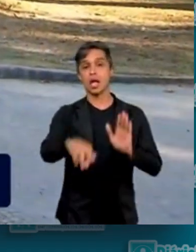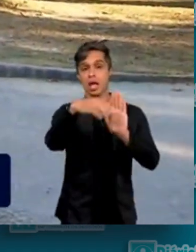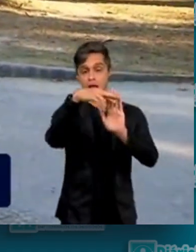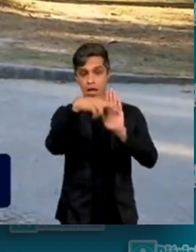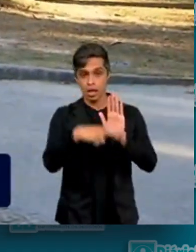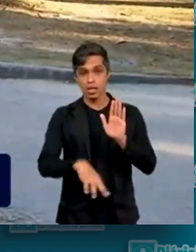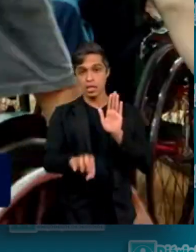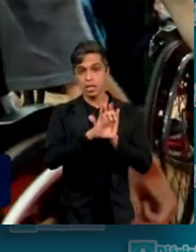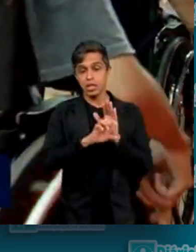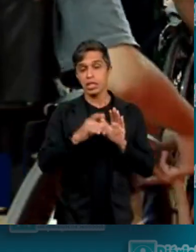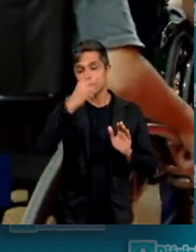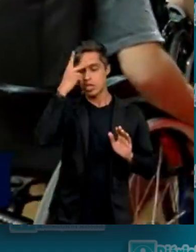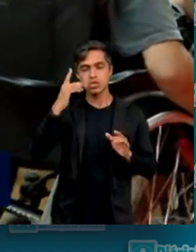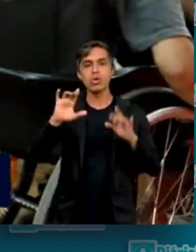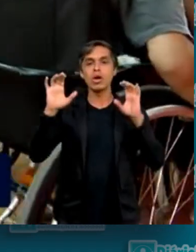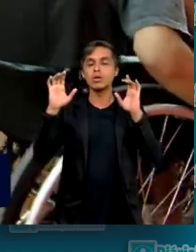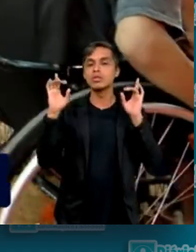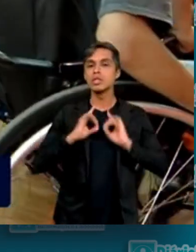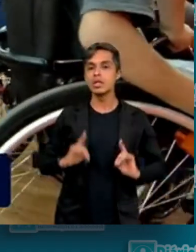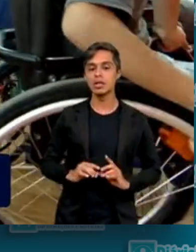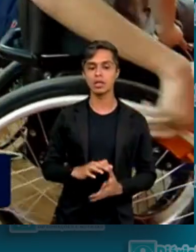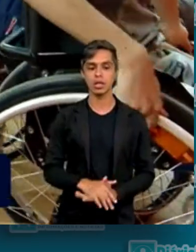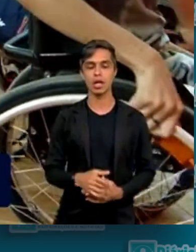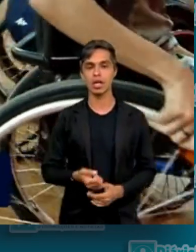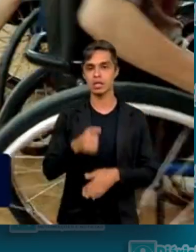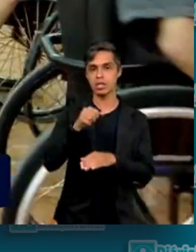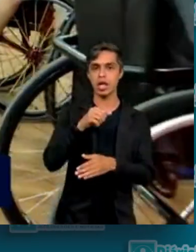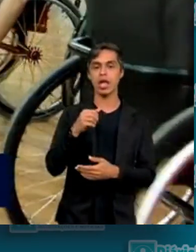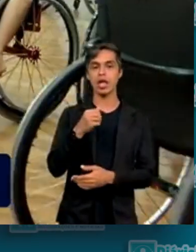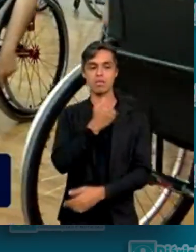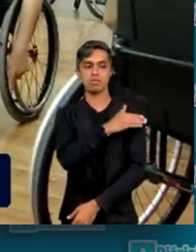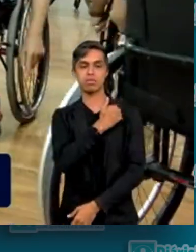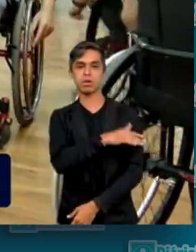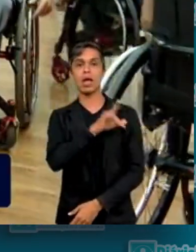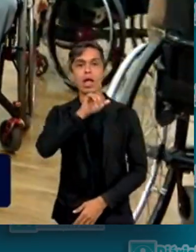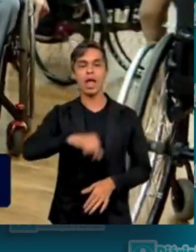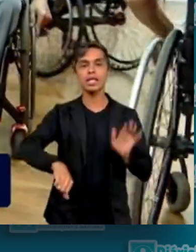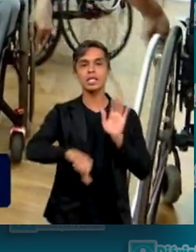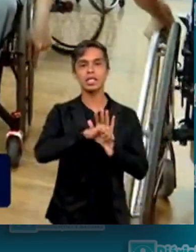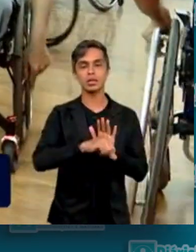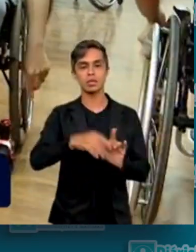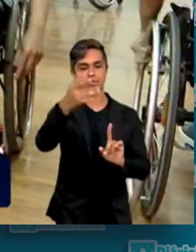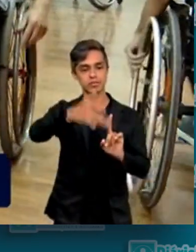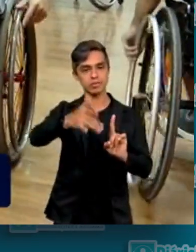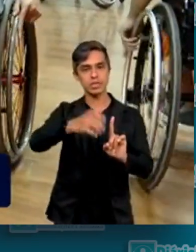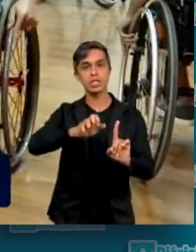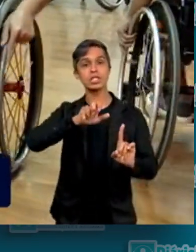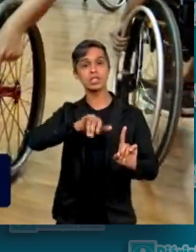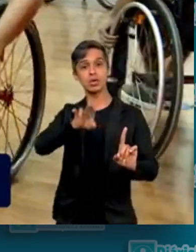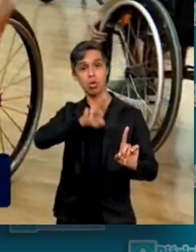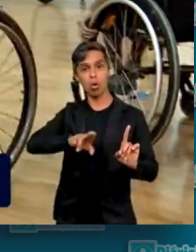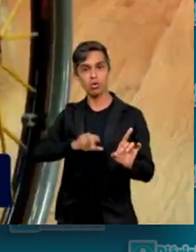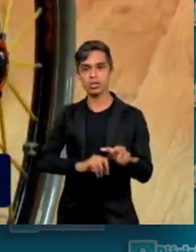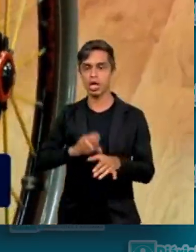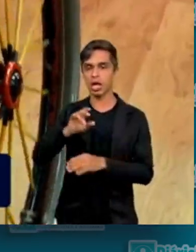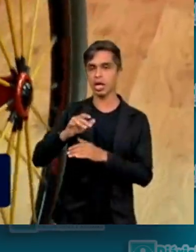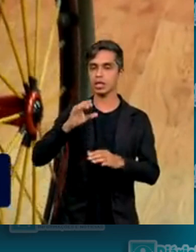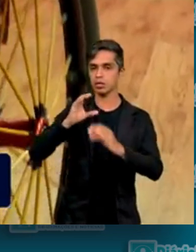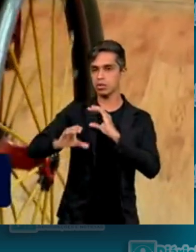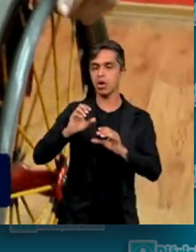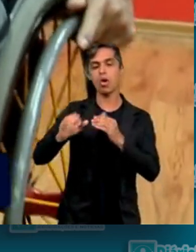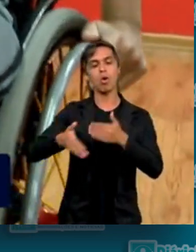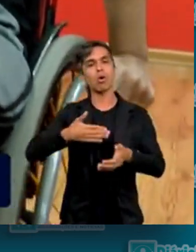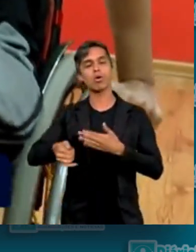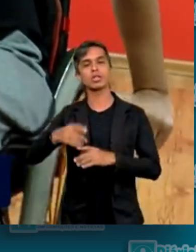com Deficiência, a discriminação é crime e, quando é praticada por meios de comunicação ou